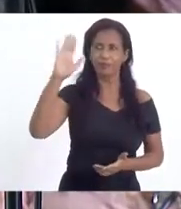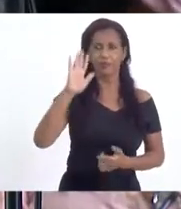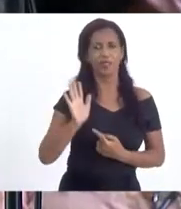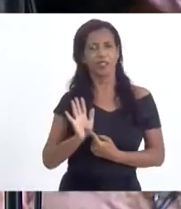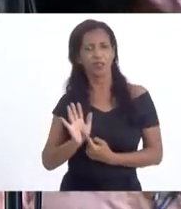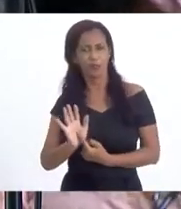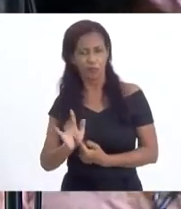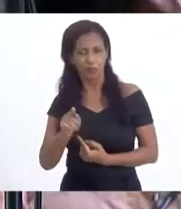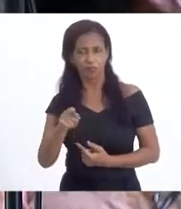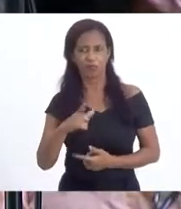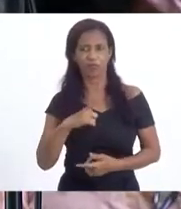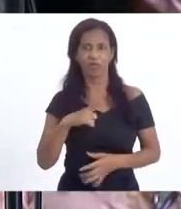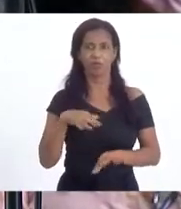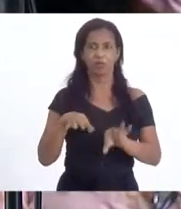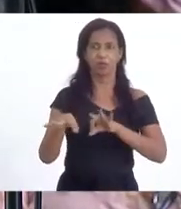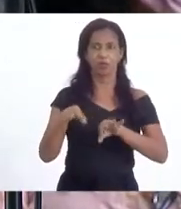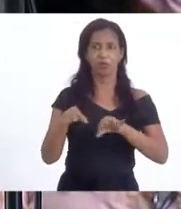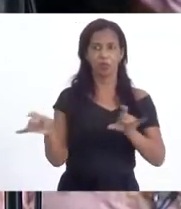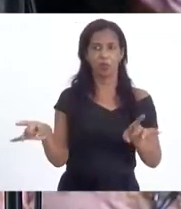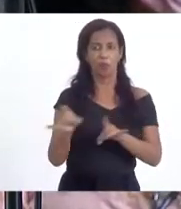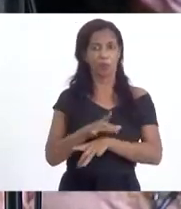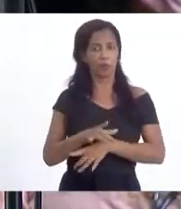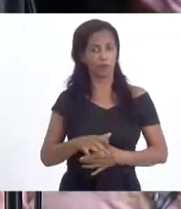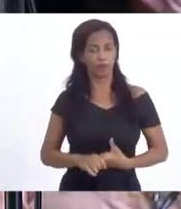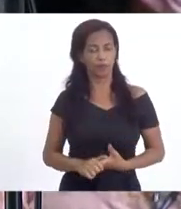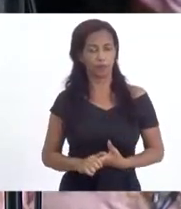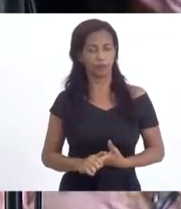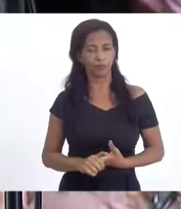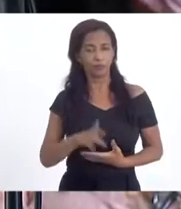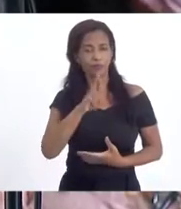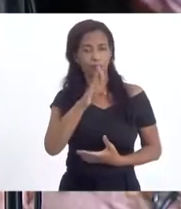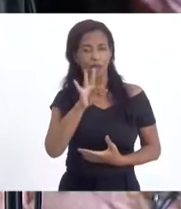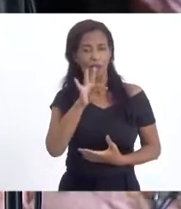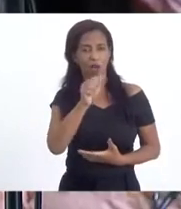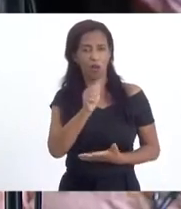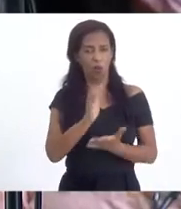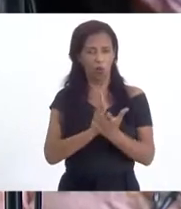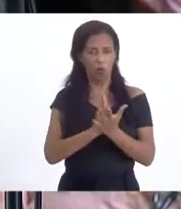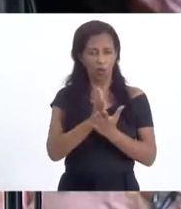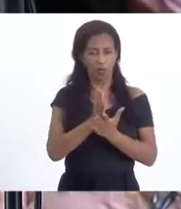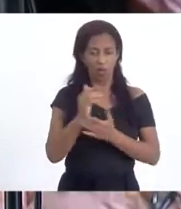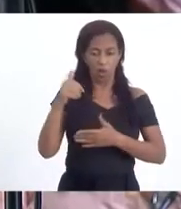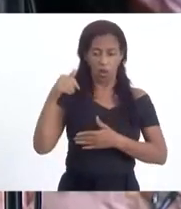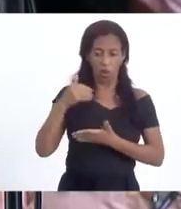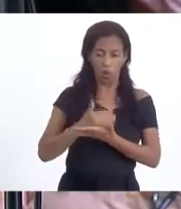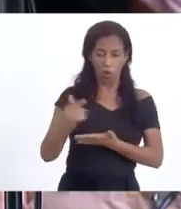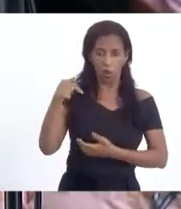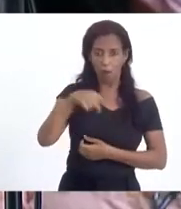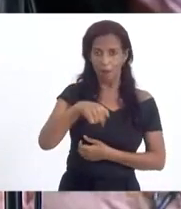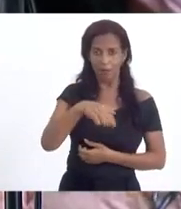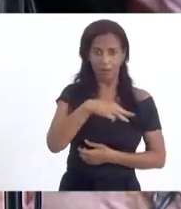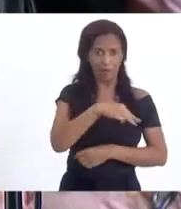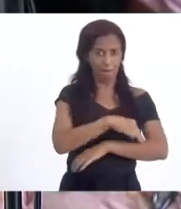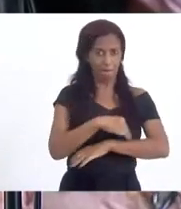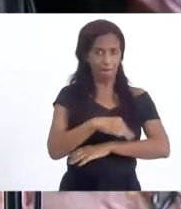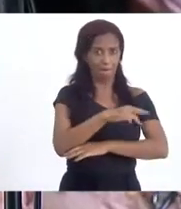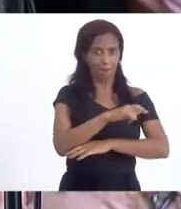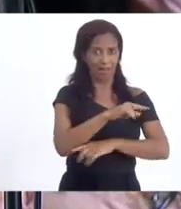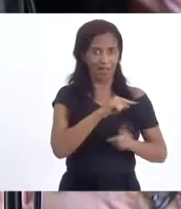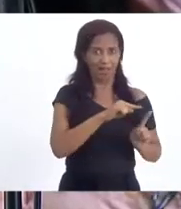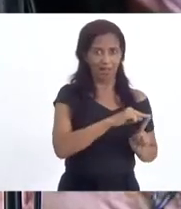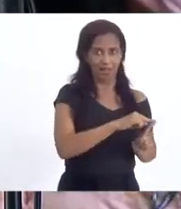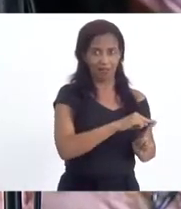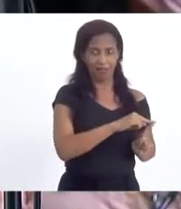apresentar. Temos um projeto pronto de uma rota turística que começa no nosso município querido de Macaé e vai